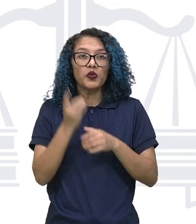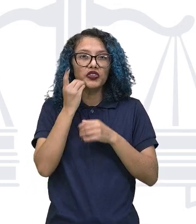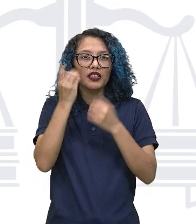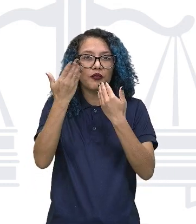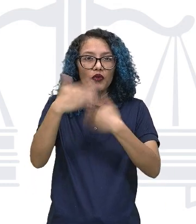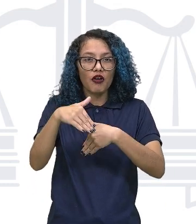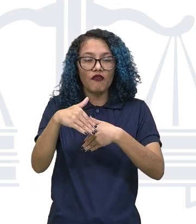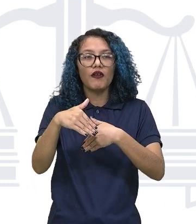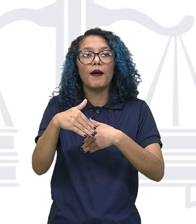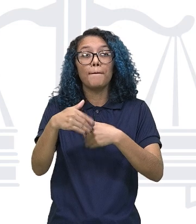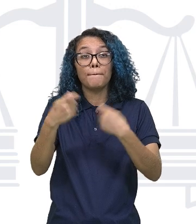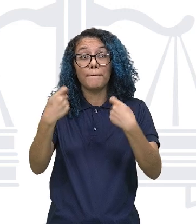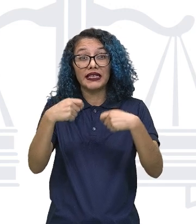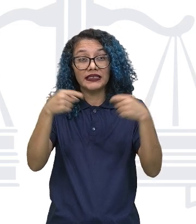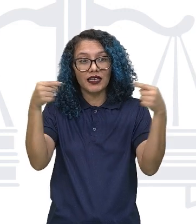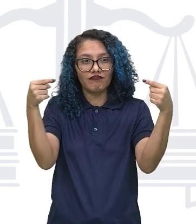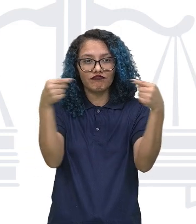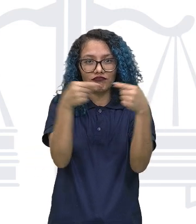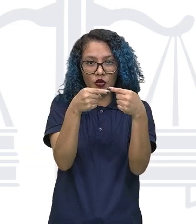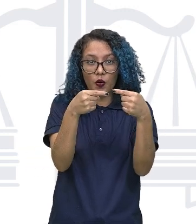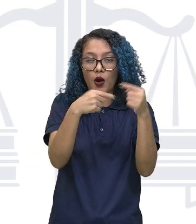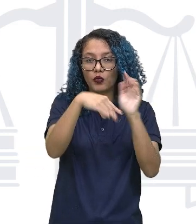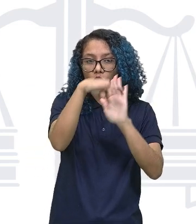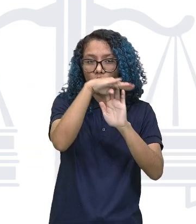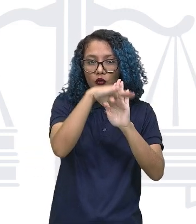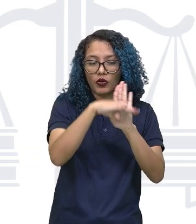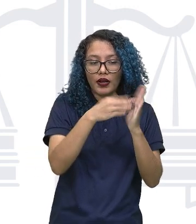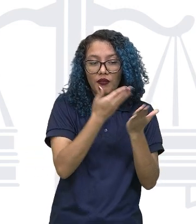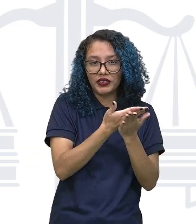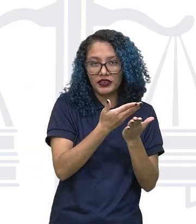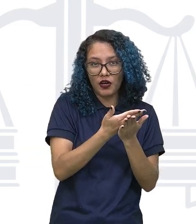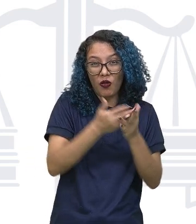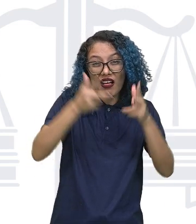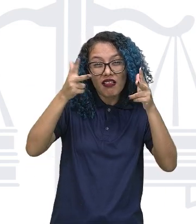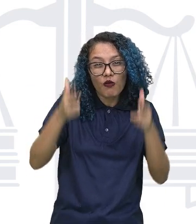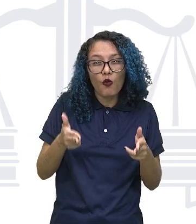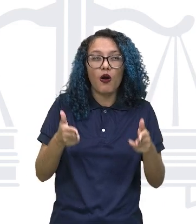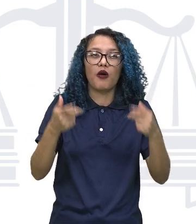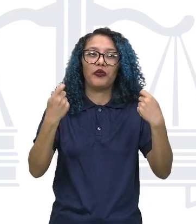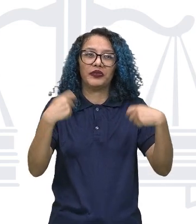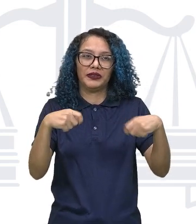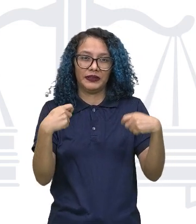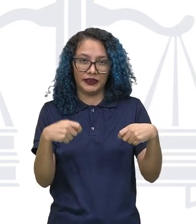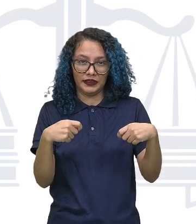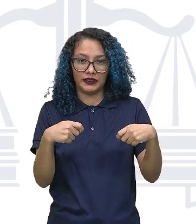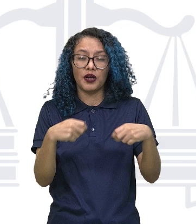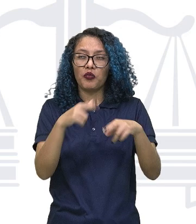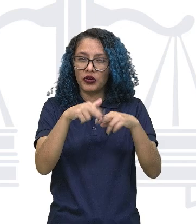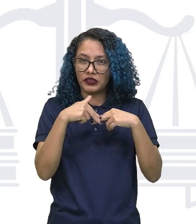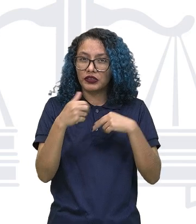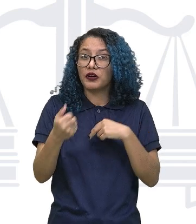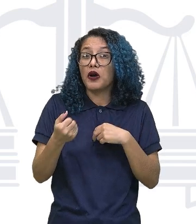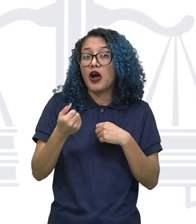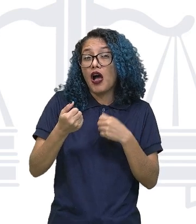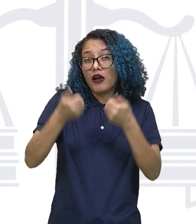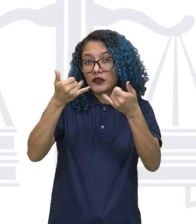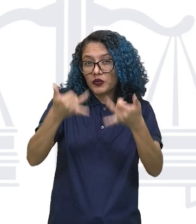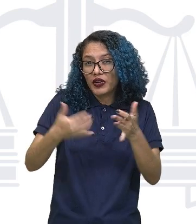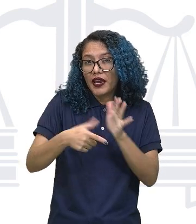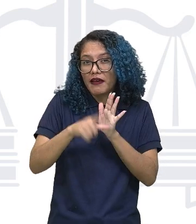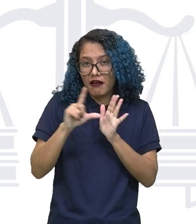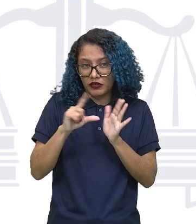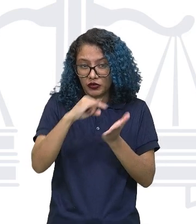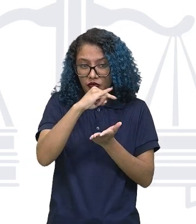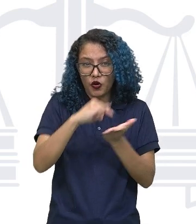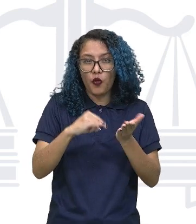acordo com a data estabelecida no cronograma de sequência de aula. Por isso eu falei há pouco da importância desse documento,